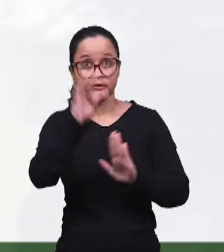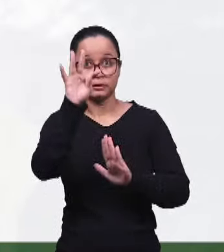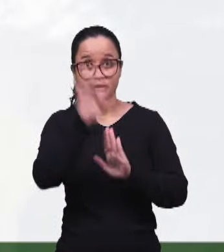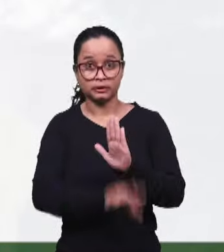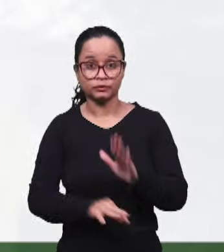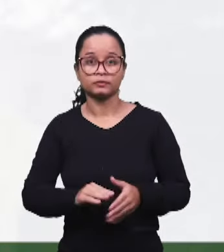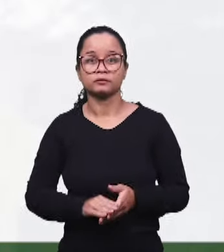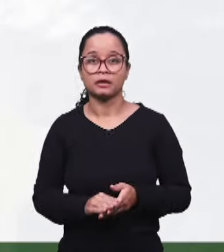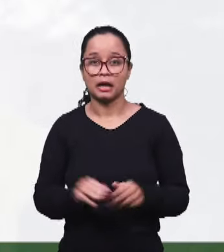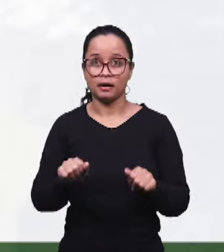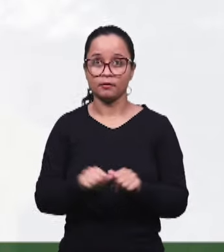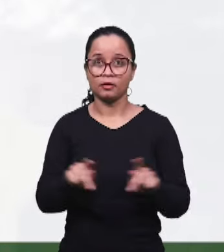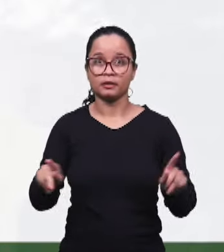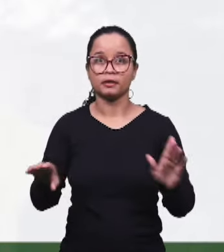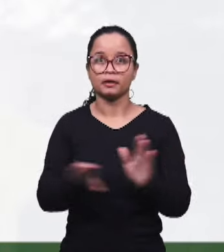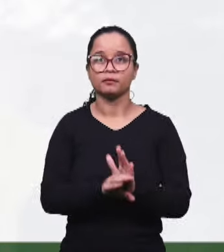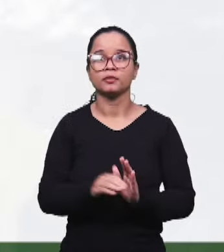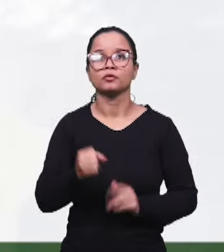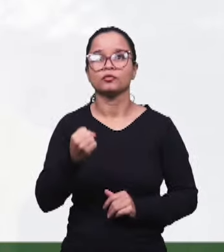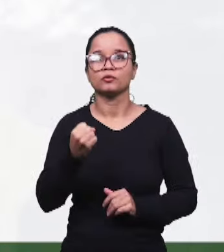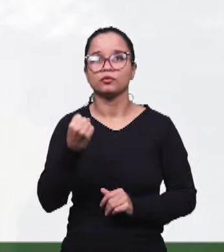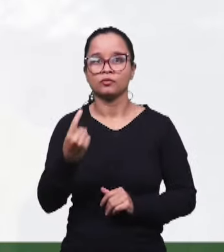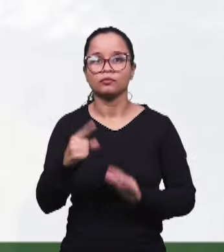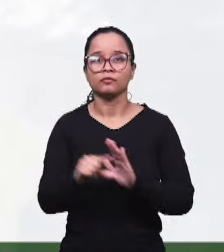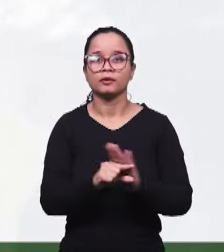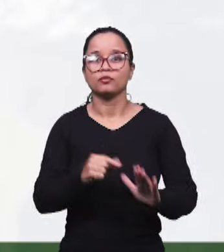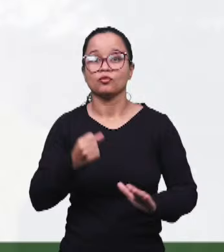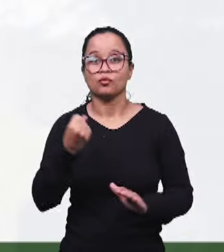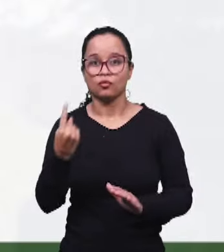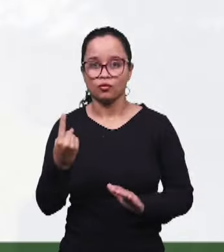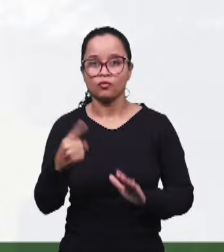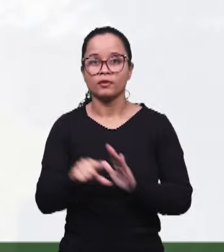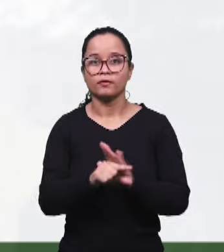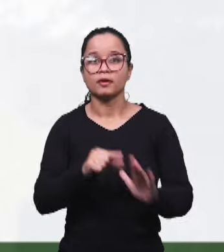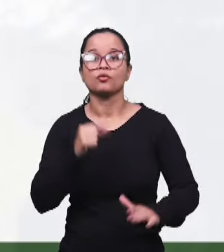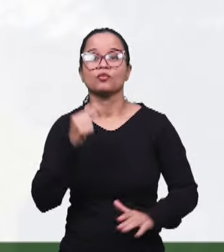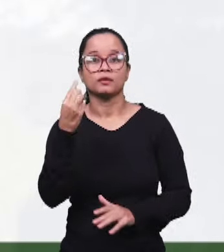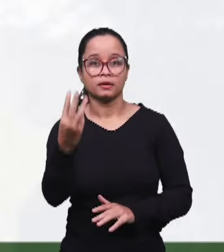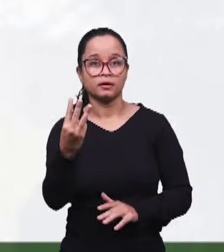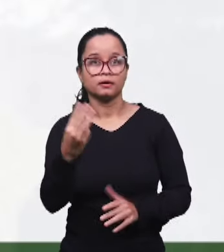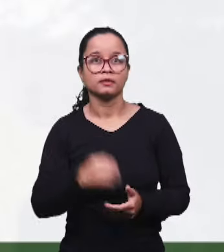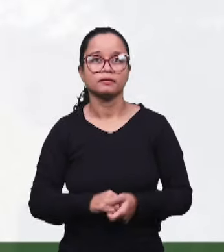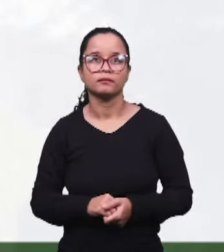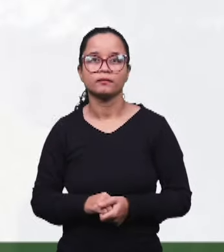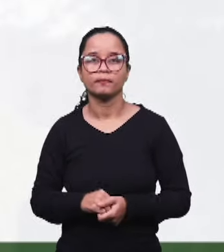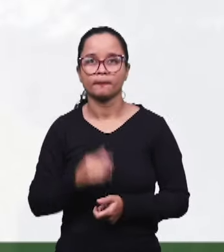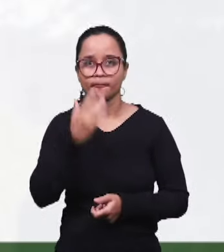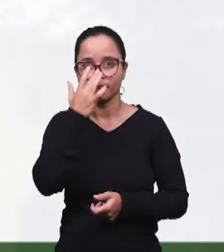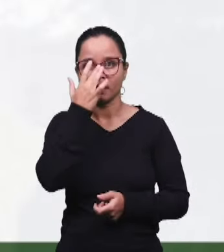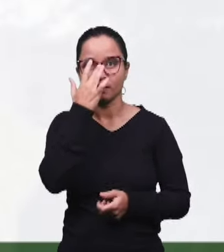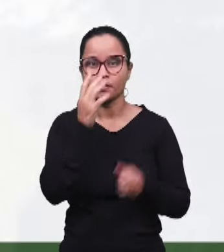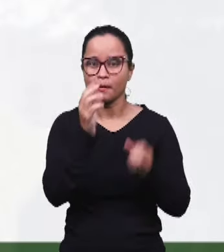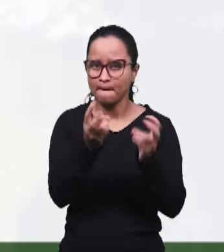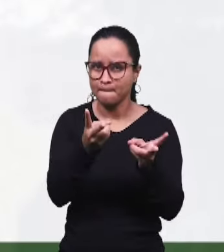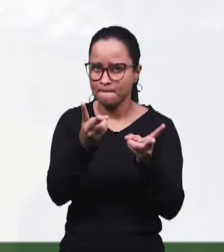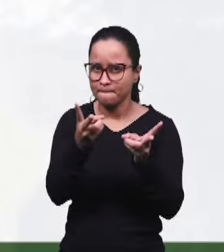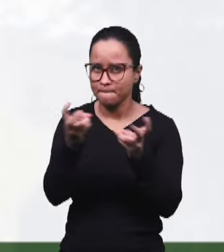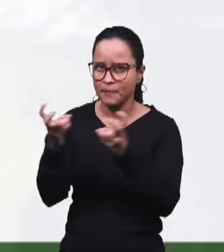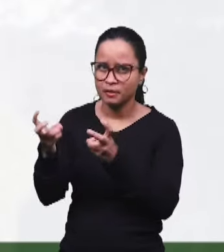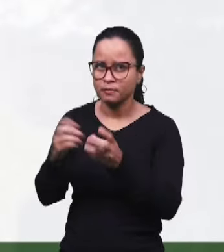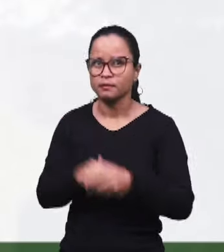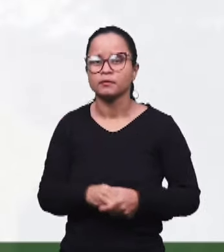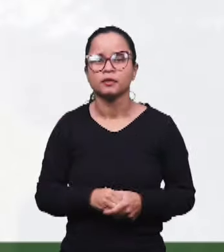de Apocalipse, capítulo 1, verso 1 e 3, 1 a 3, né? Identifique